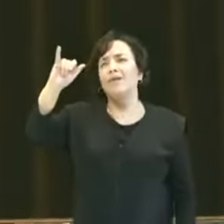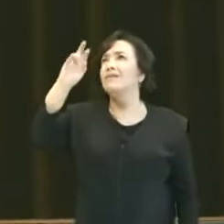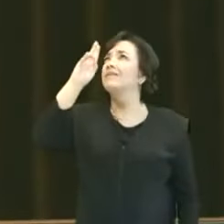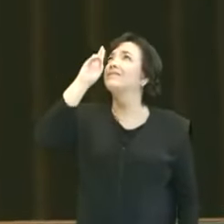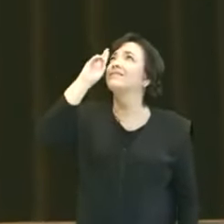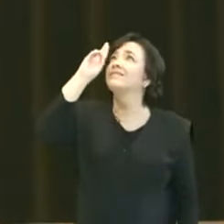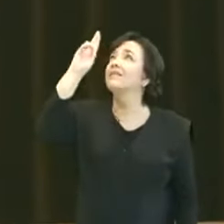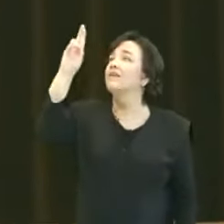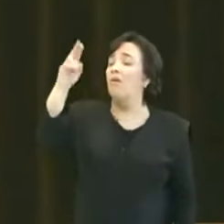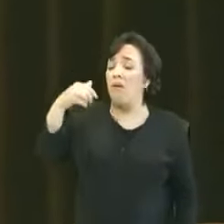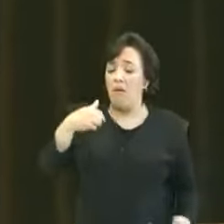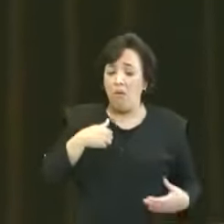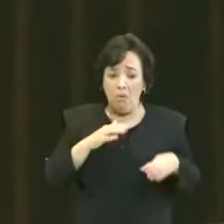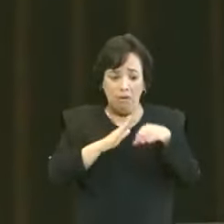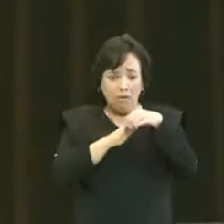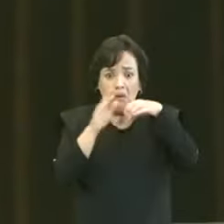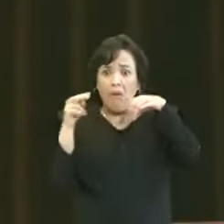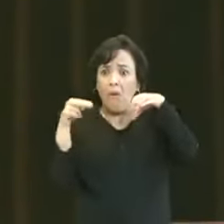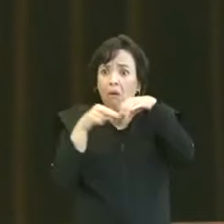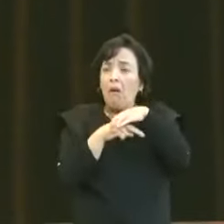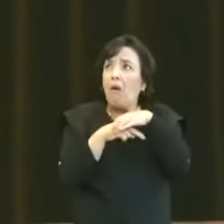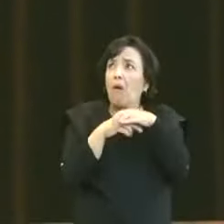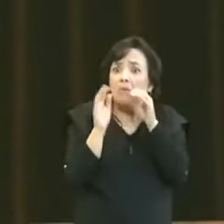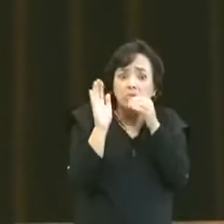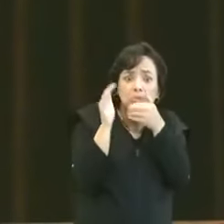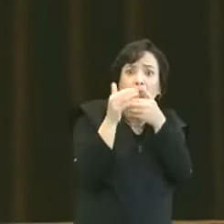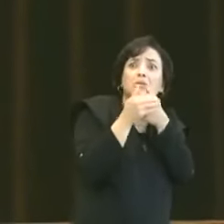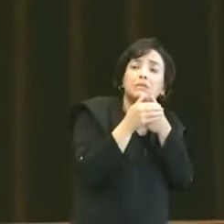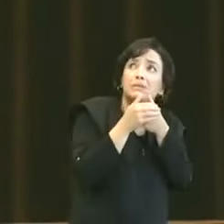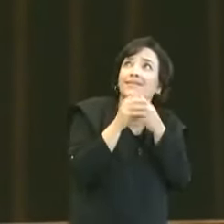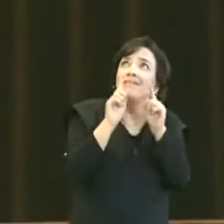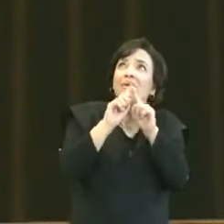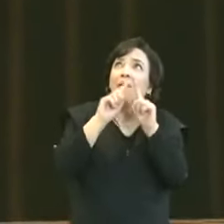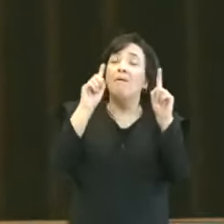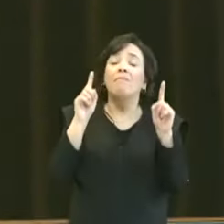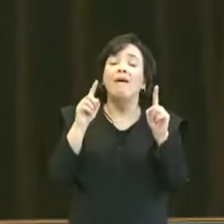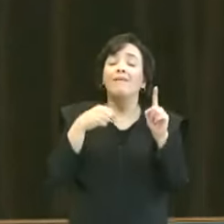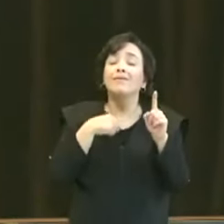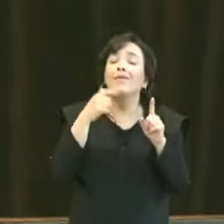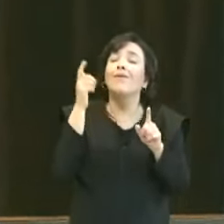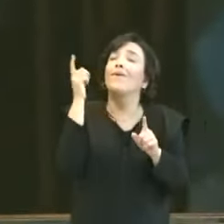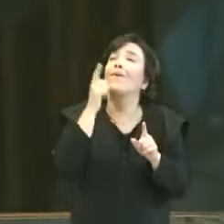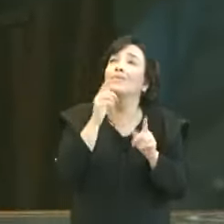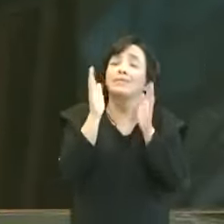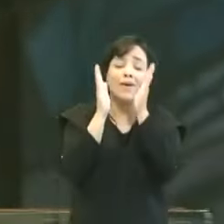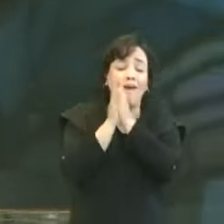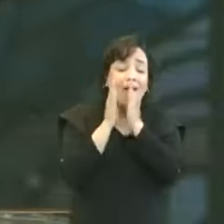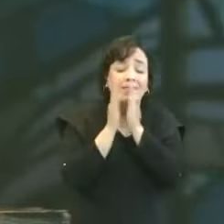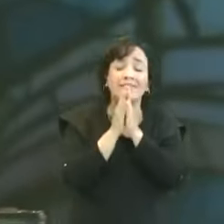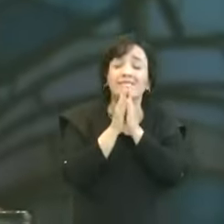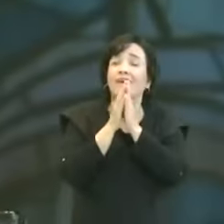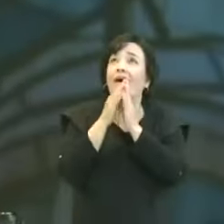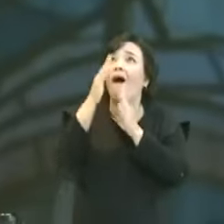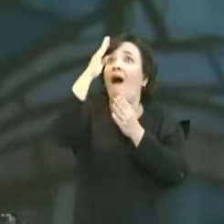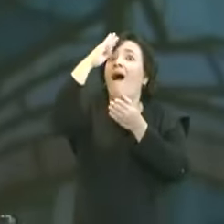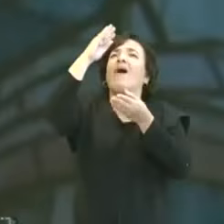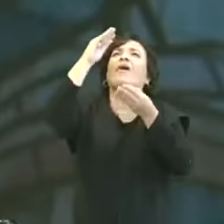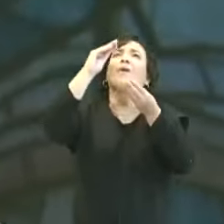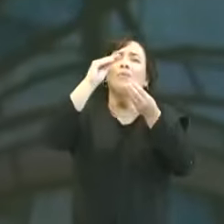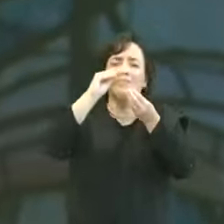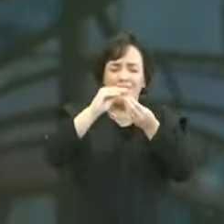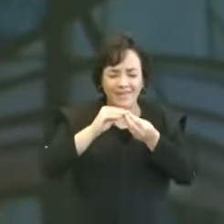aqui me escondendo em cavernas, eu encontrei algo precioso. Que o meu propósito de vida